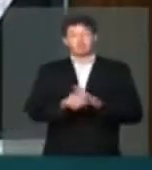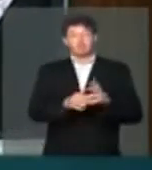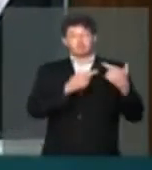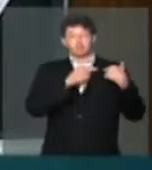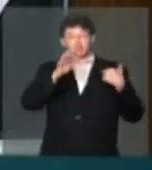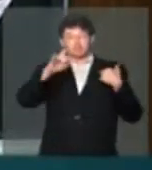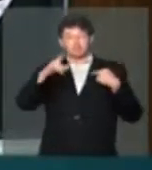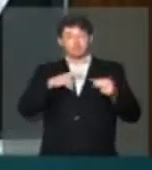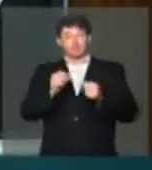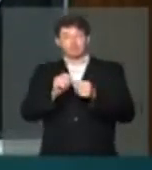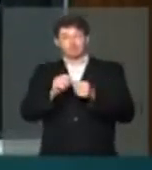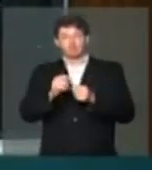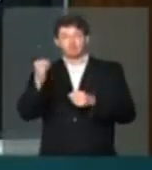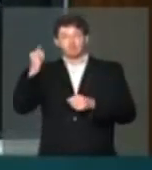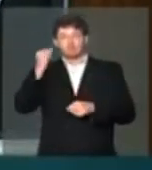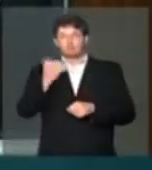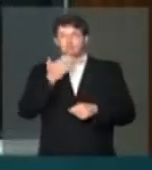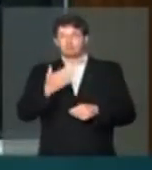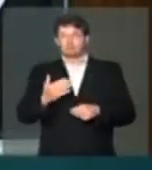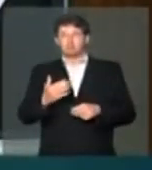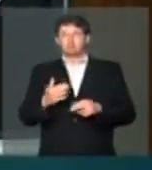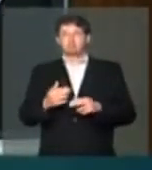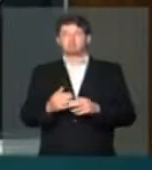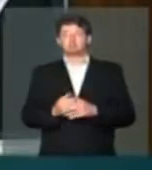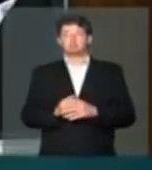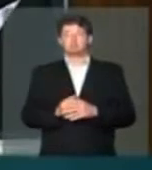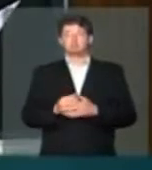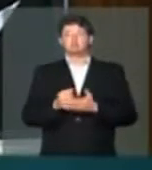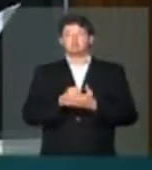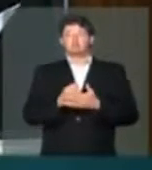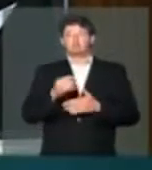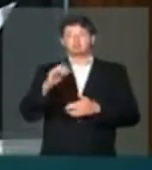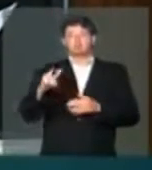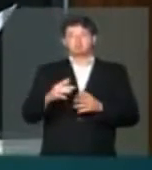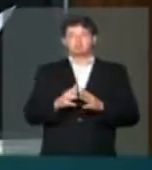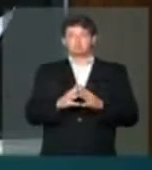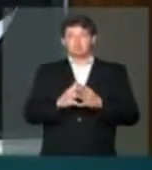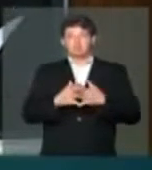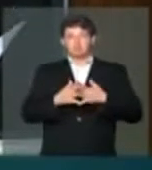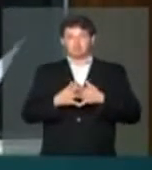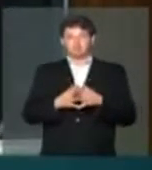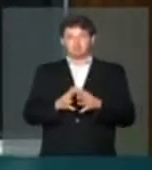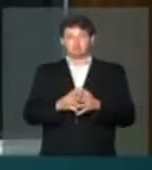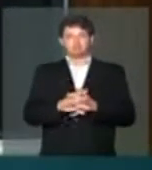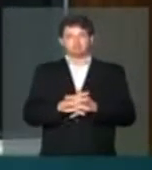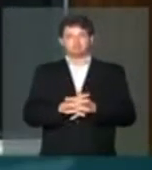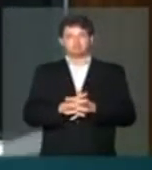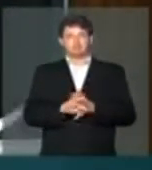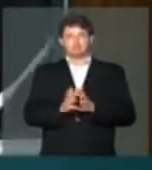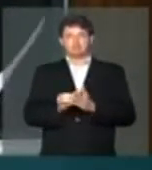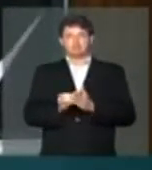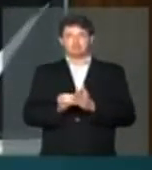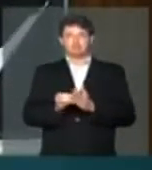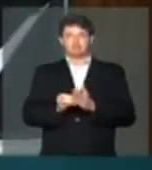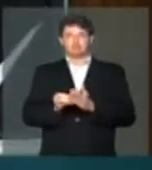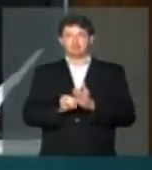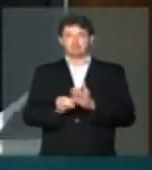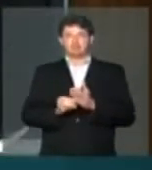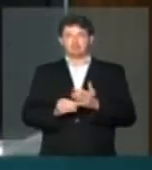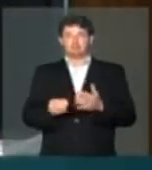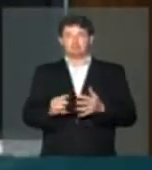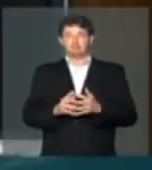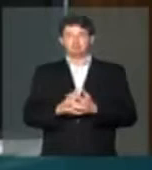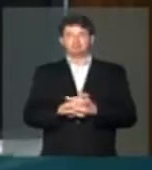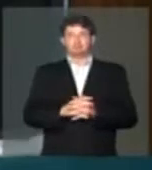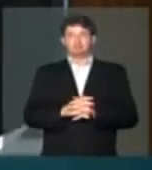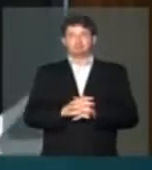instrumento importante de controle e de moralização da gestão pública. Com ela, passou a ser obrigatório aos